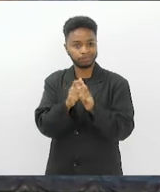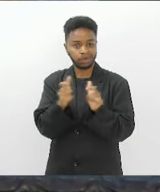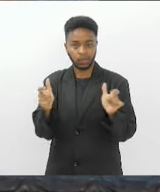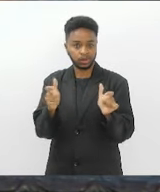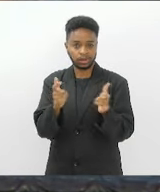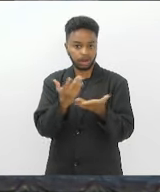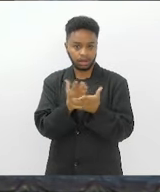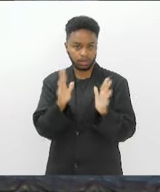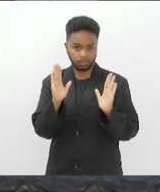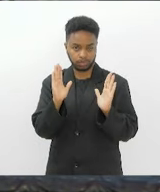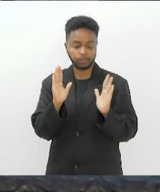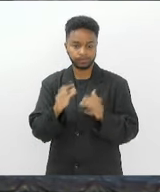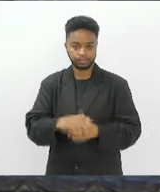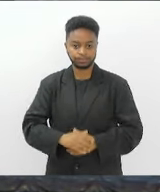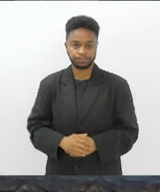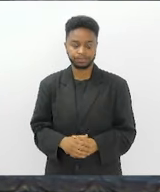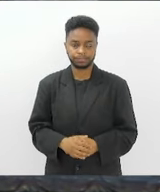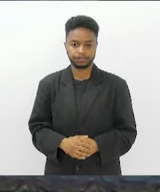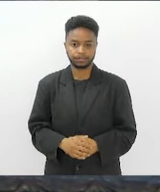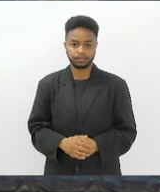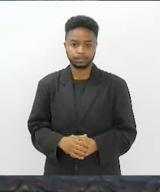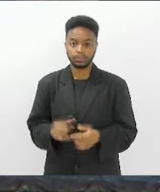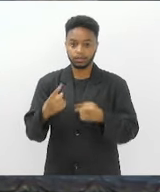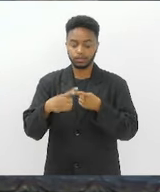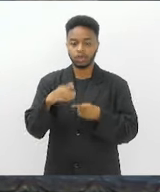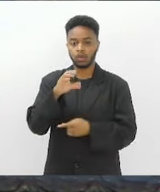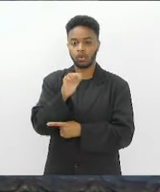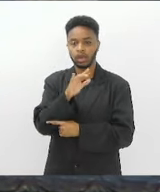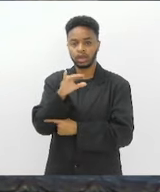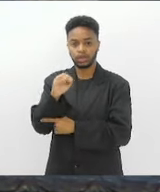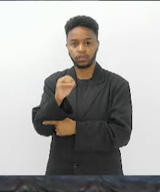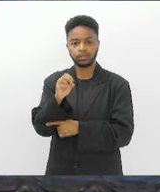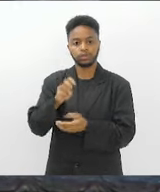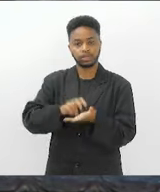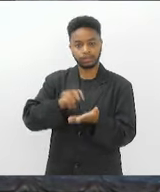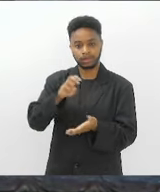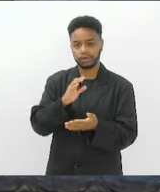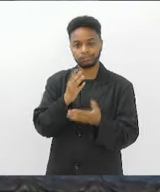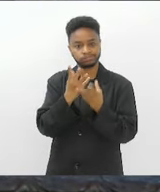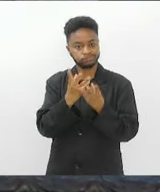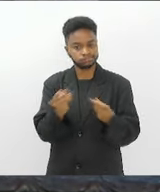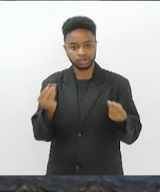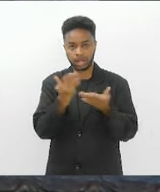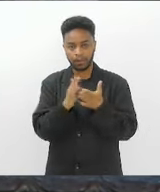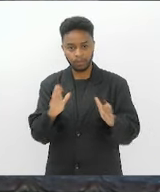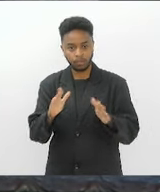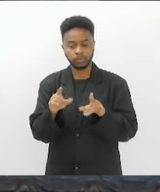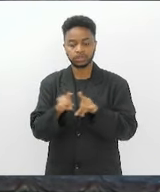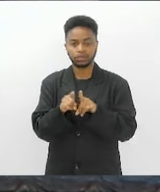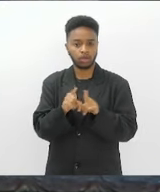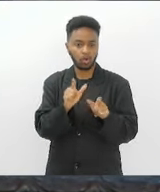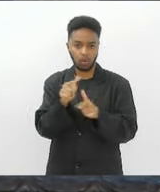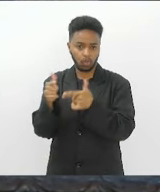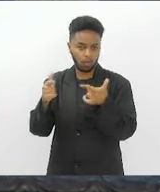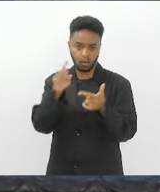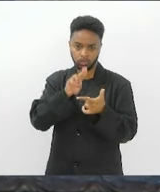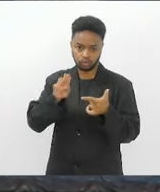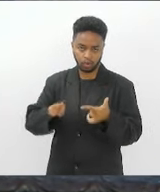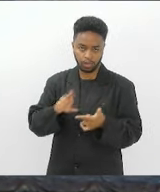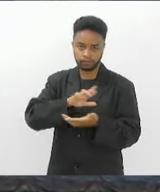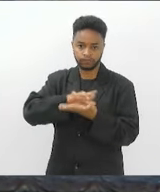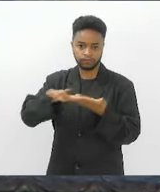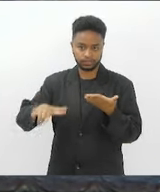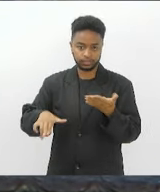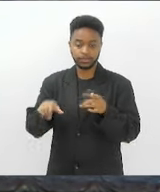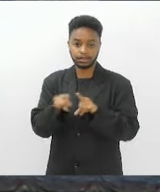existir, né? Correio da Manhã deixou de existir, Diário de Notícias deixou de existir, O Jornal deixou de existir, e mais recentemente